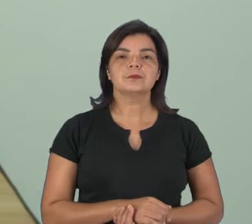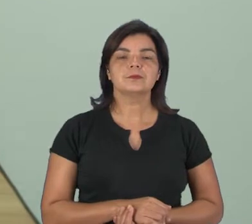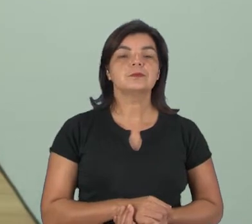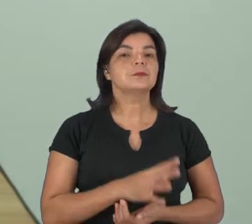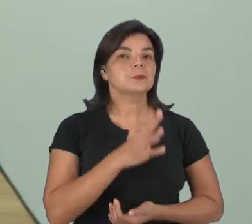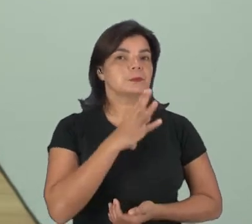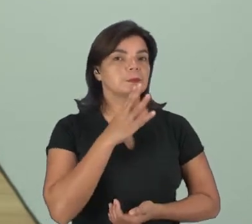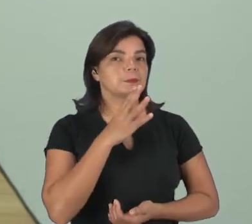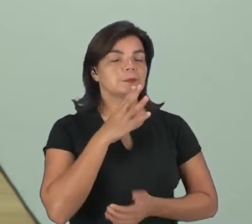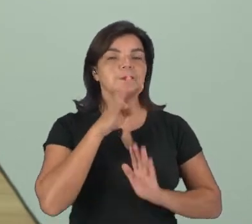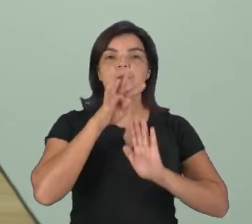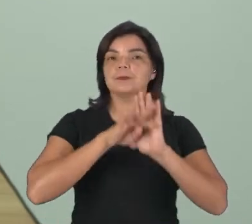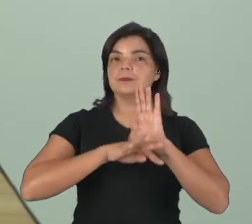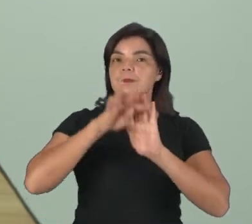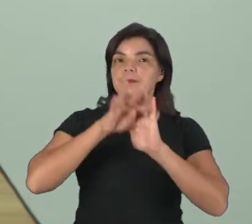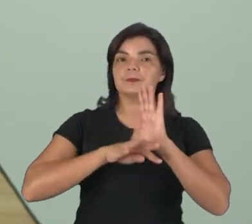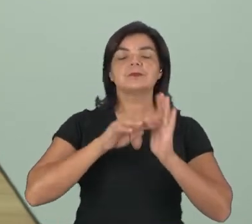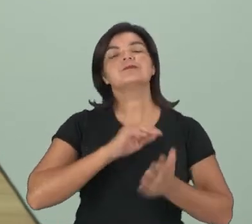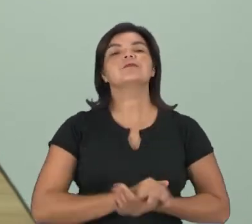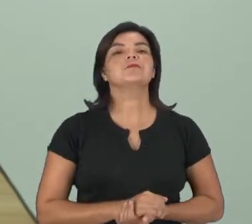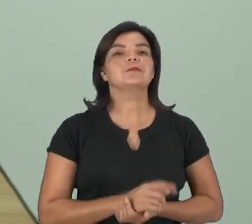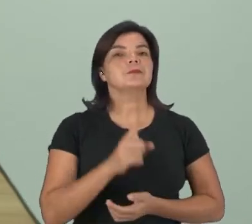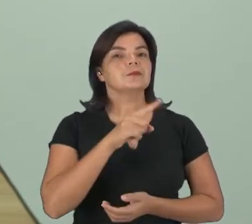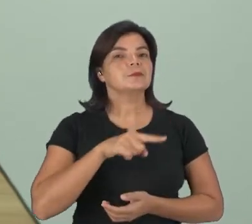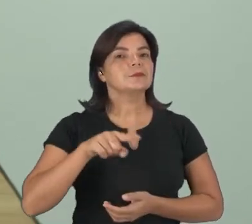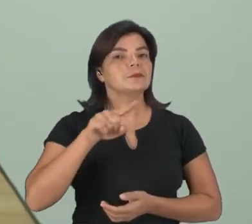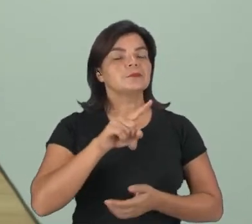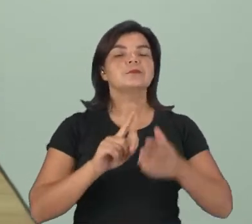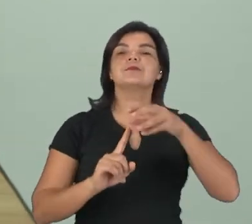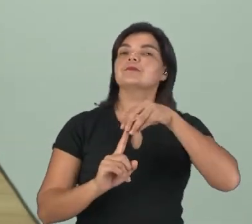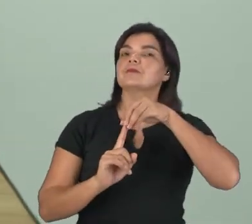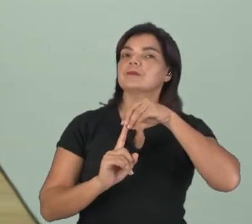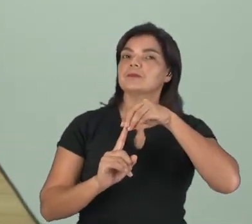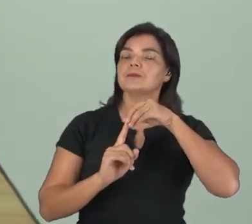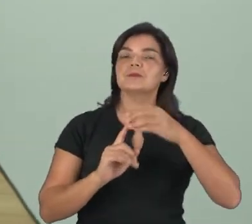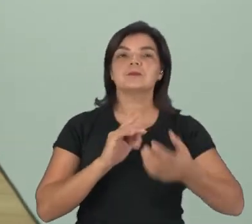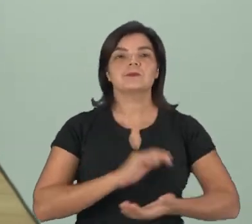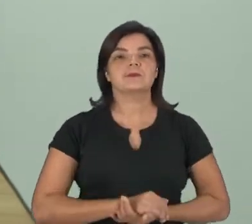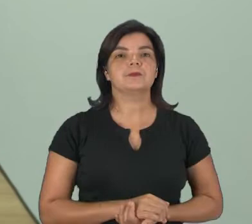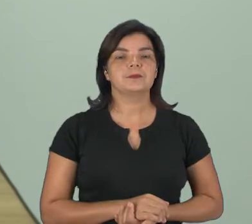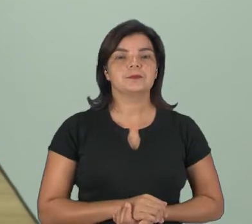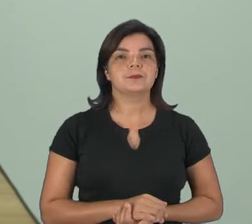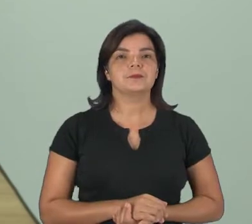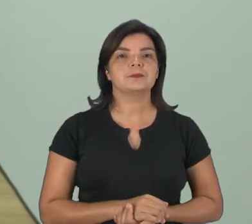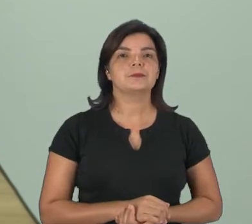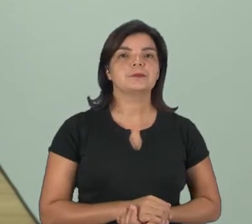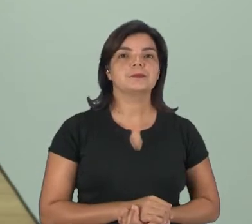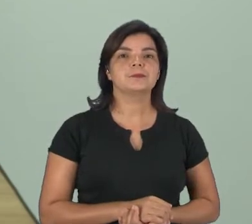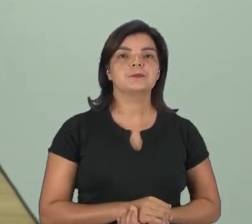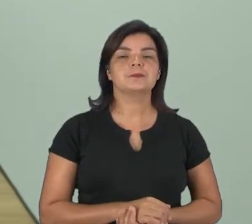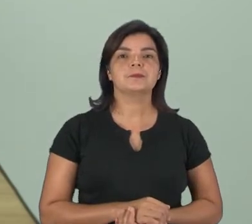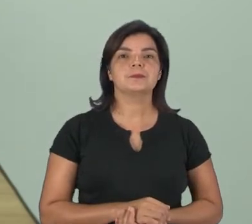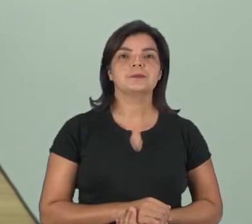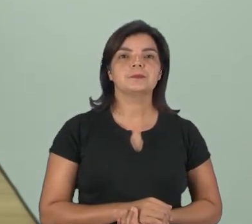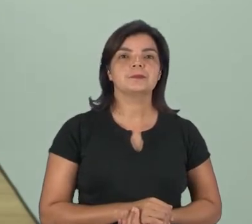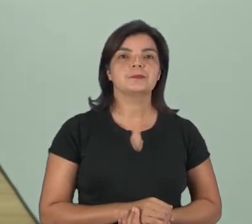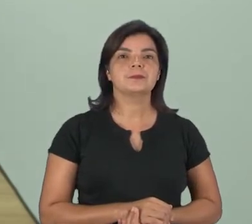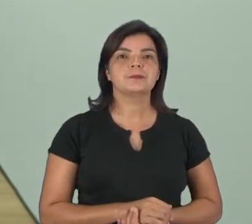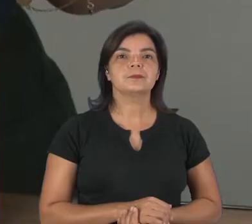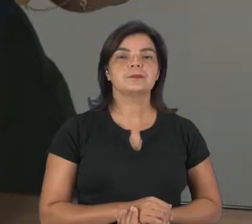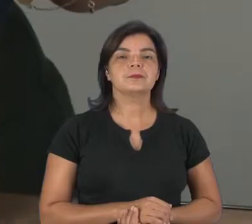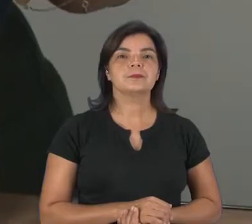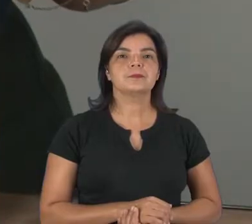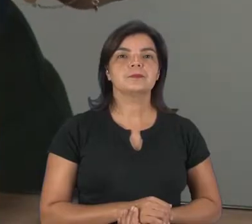Vamos conhecer mais textos e a sua finalidade? Vamos para os próximos.